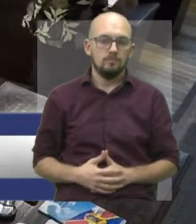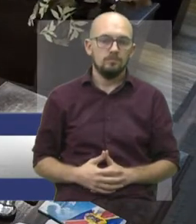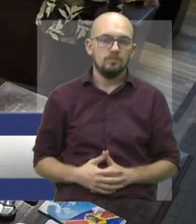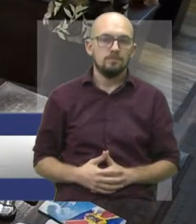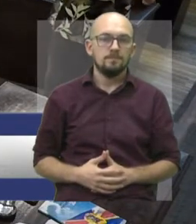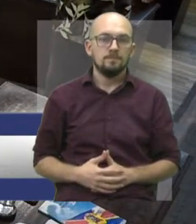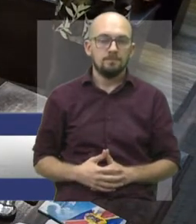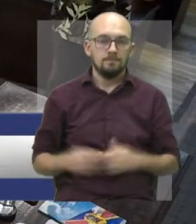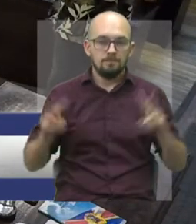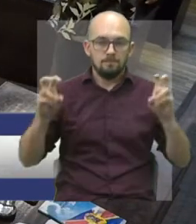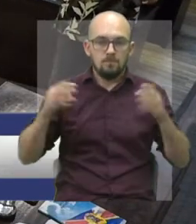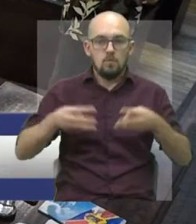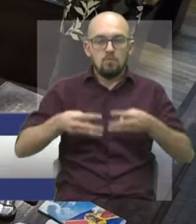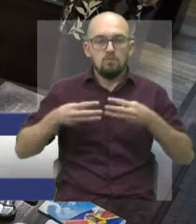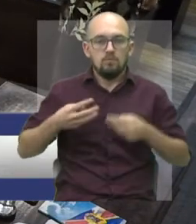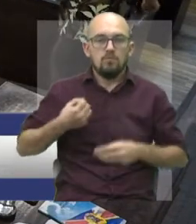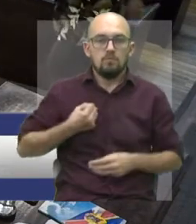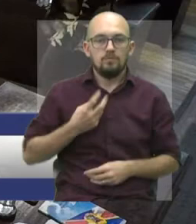Moção número